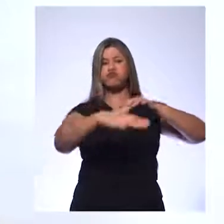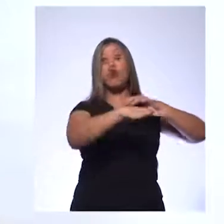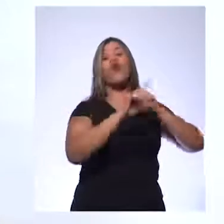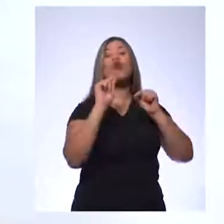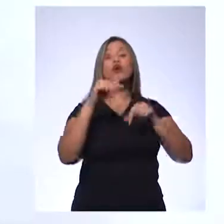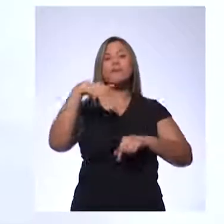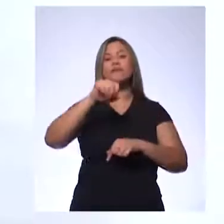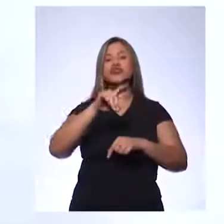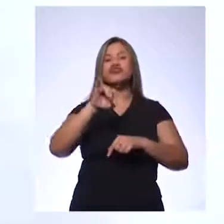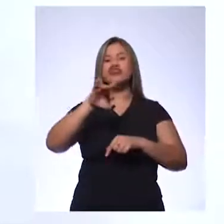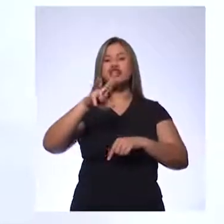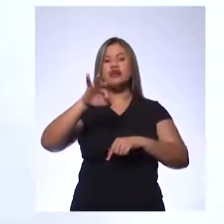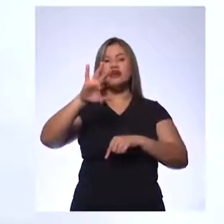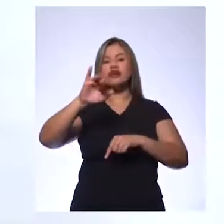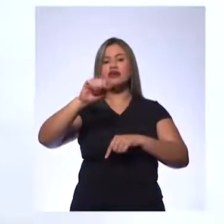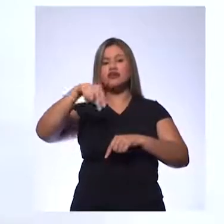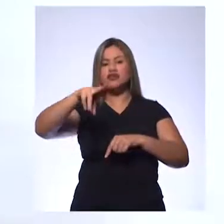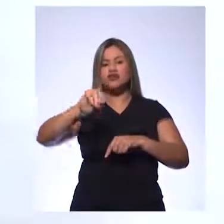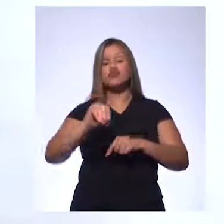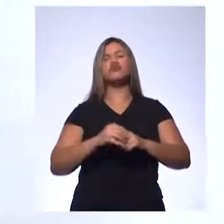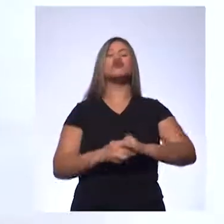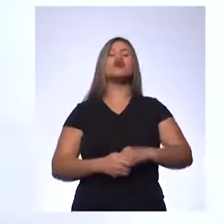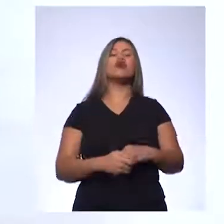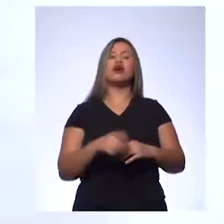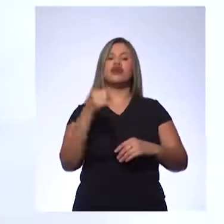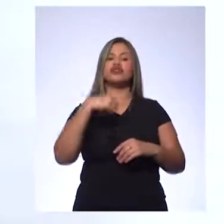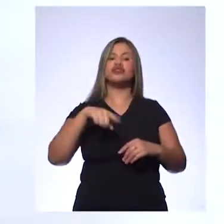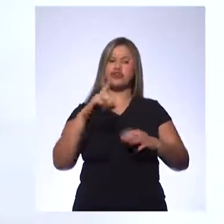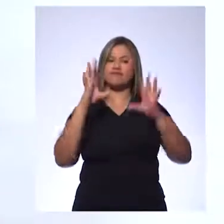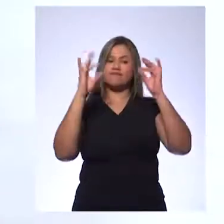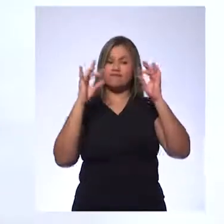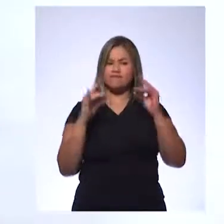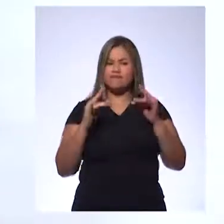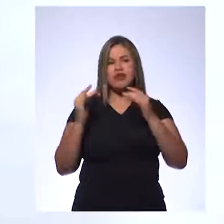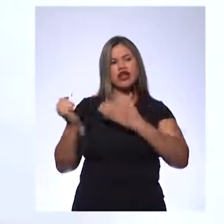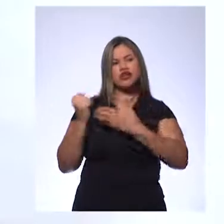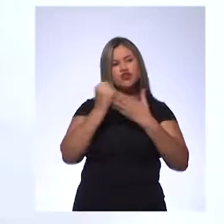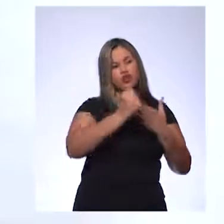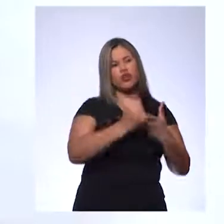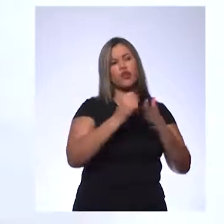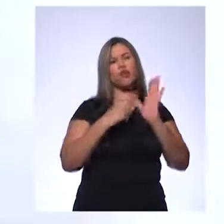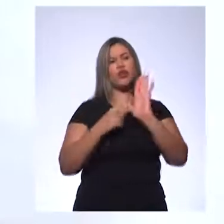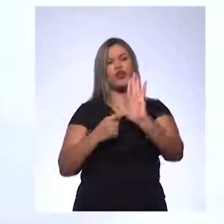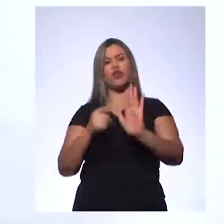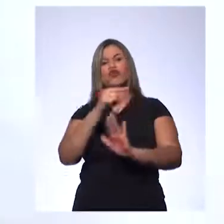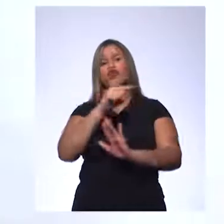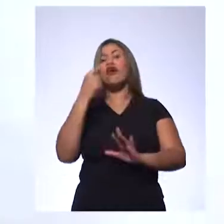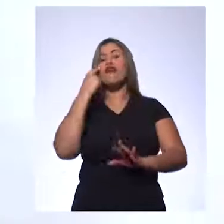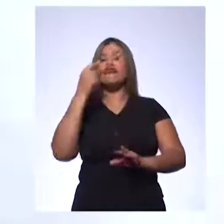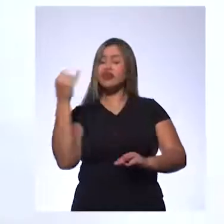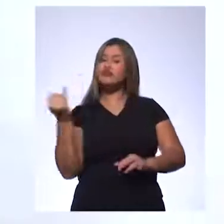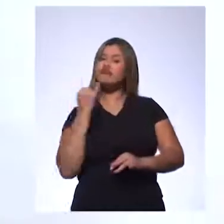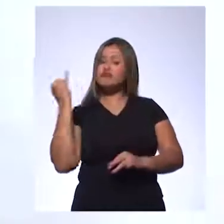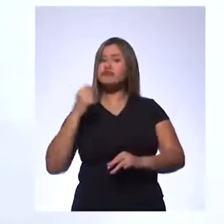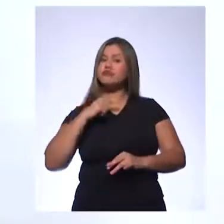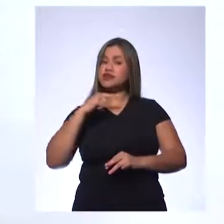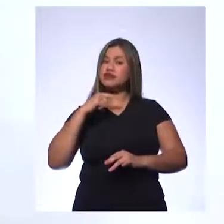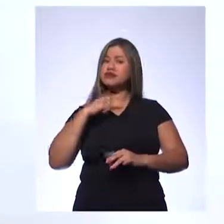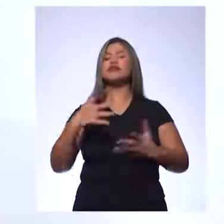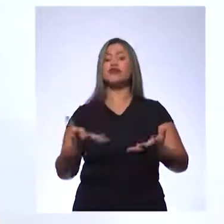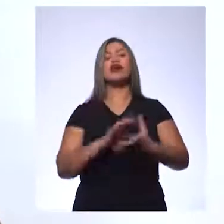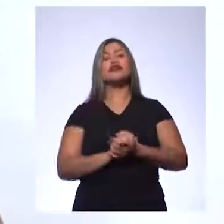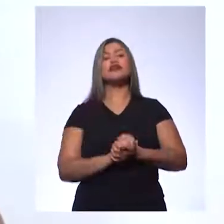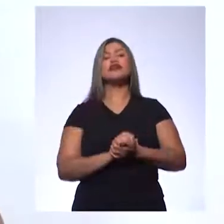sobre produtos no Mediterrâneo e nós até trouxemos algumas especiarias E vocês viram a importância das especiarias na história